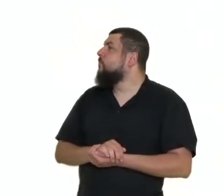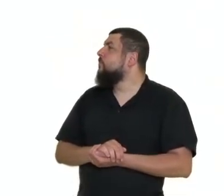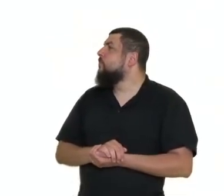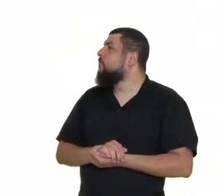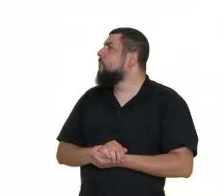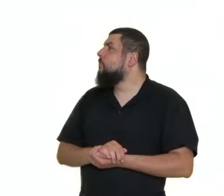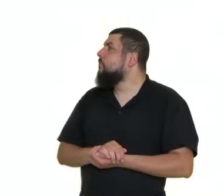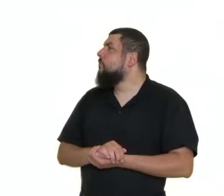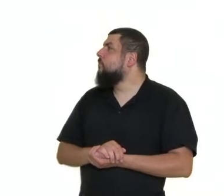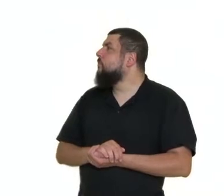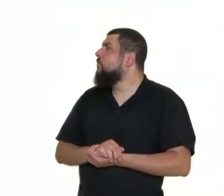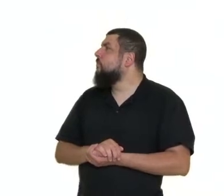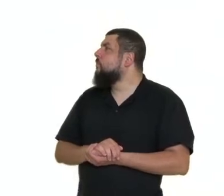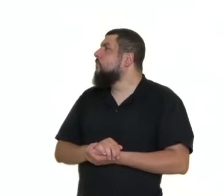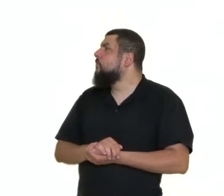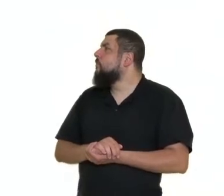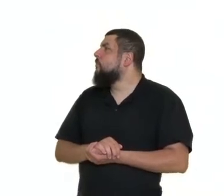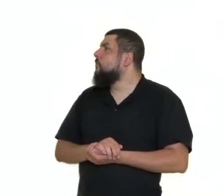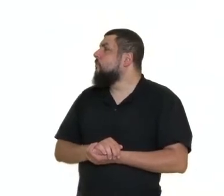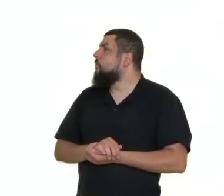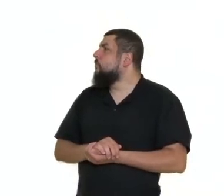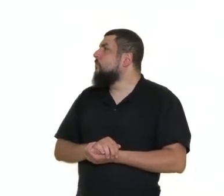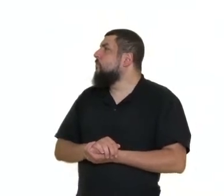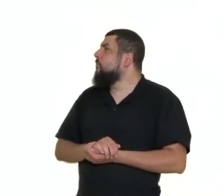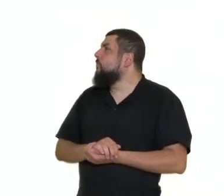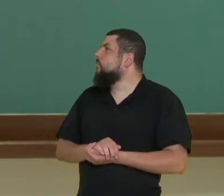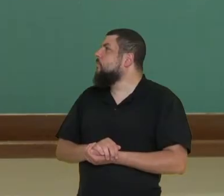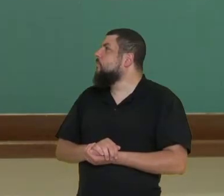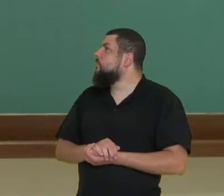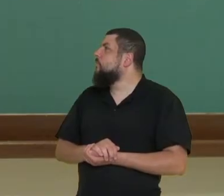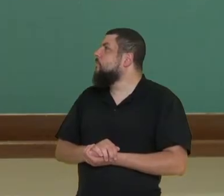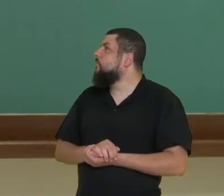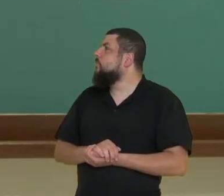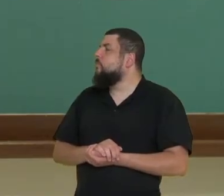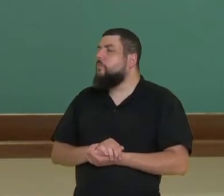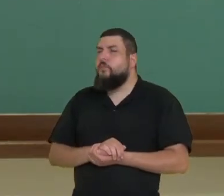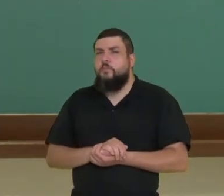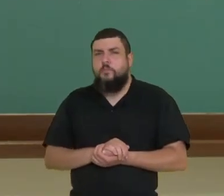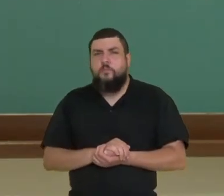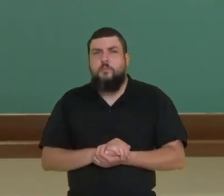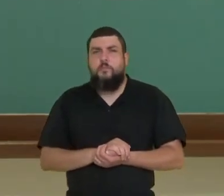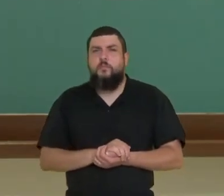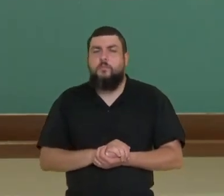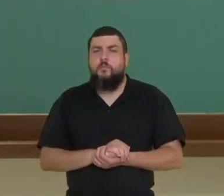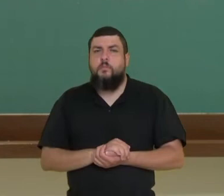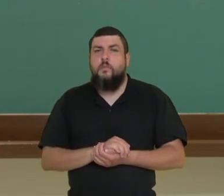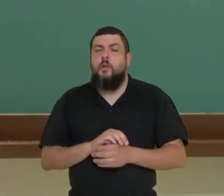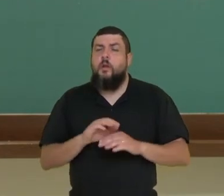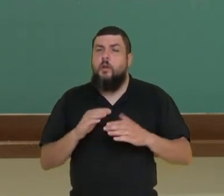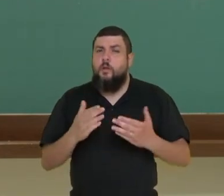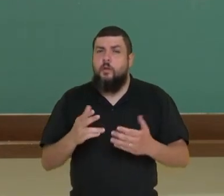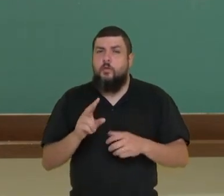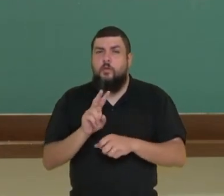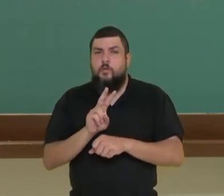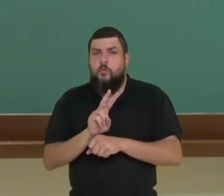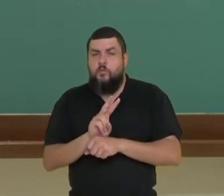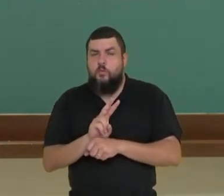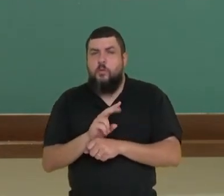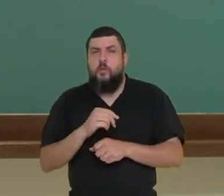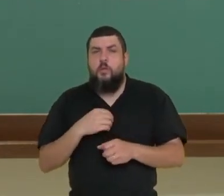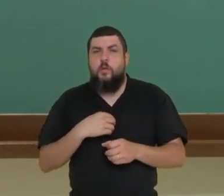é o diminutivo de livro. Tome cuidado aqui, ó. O termo livro, né? Eu